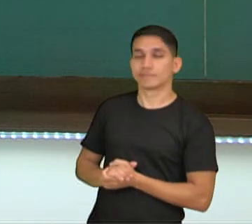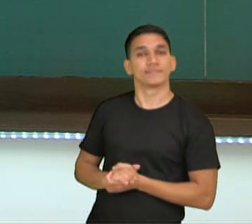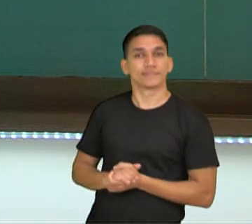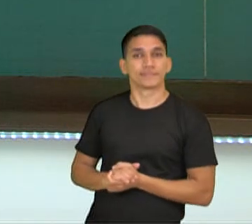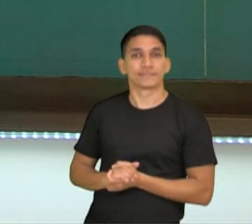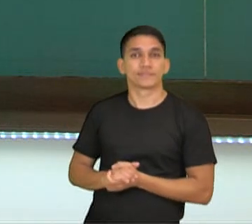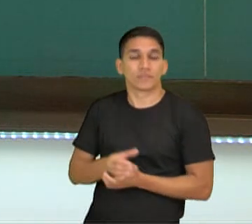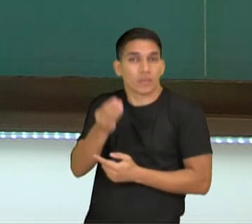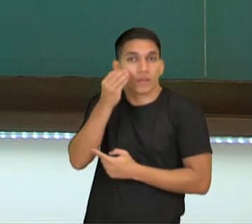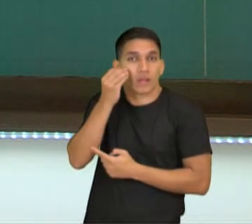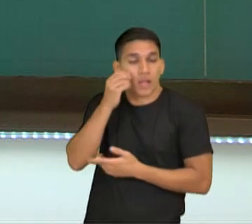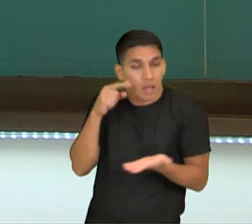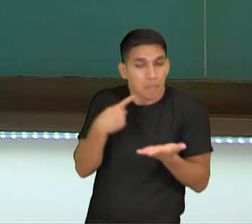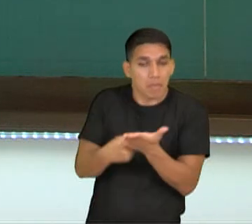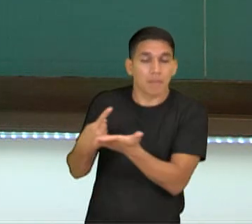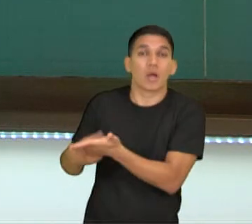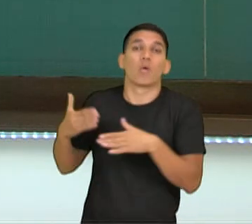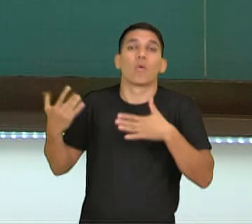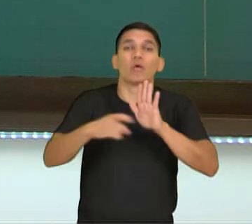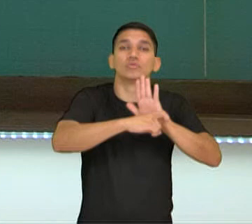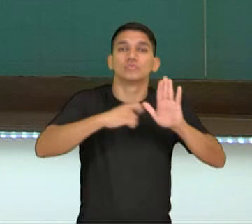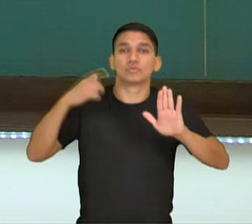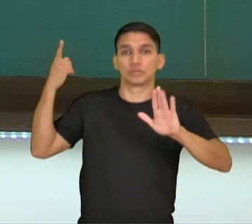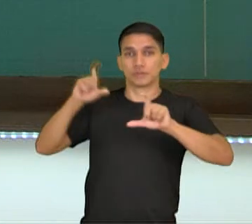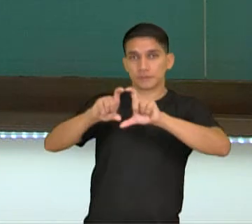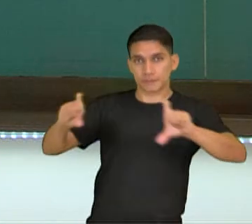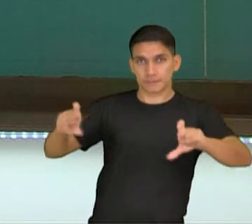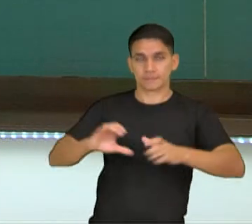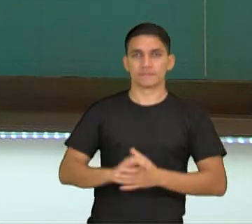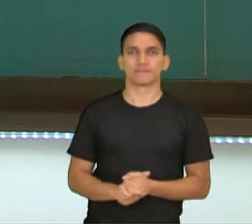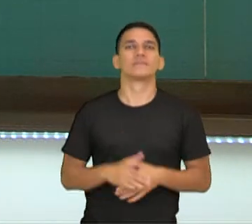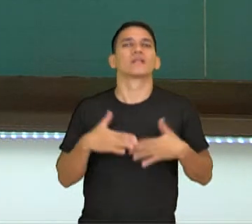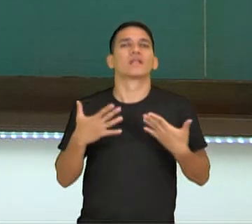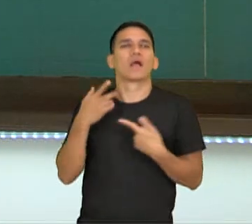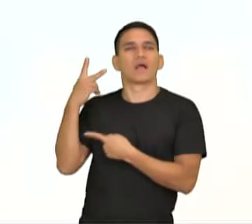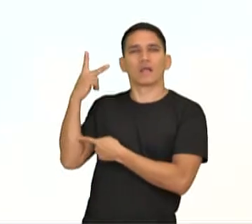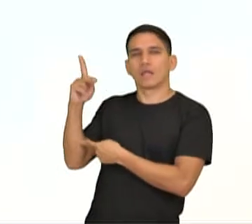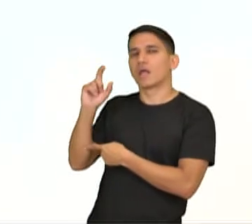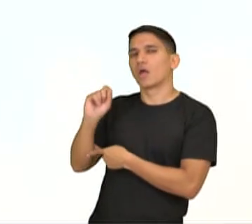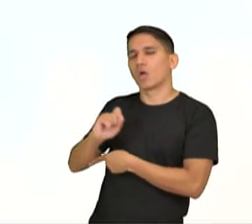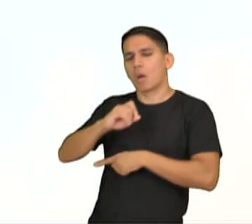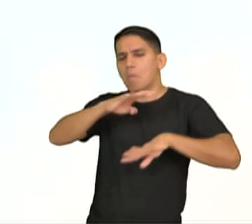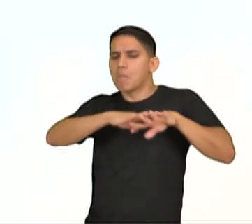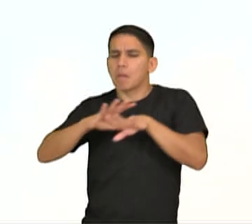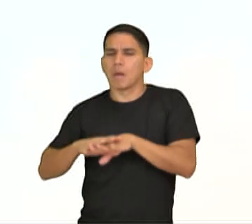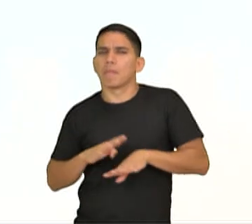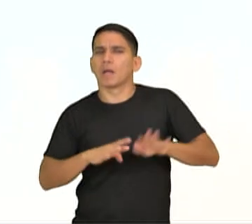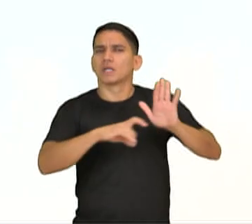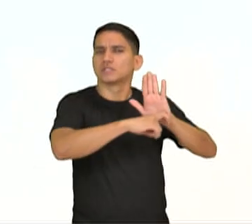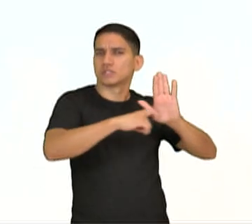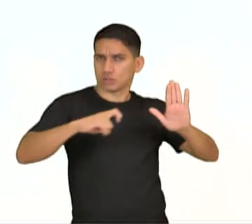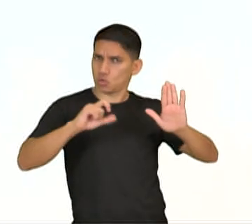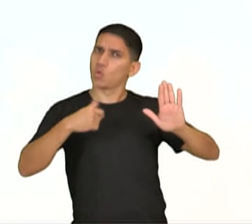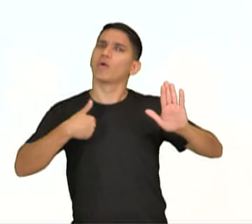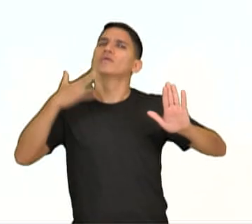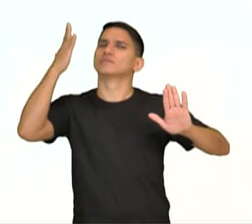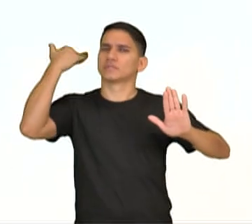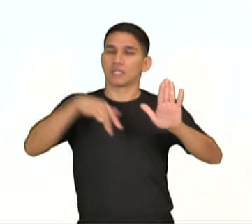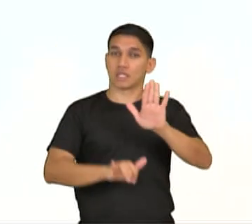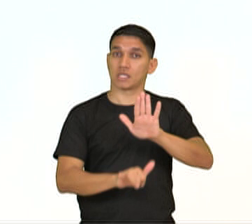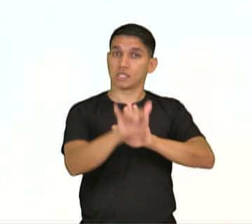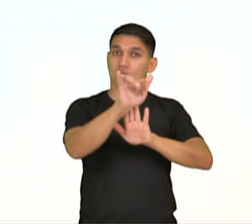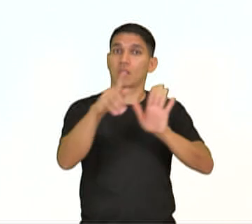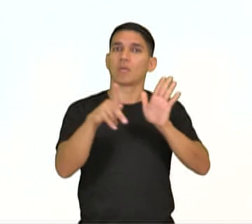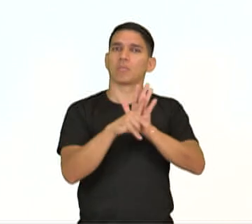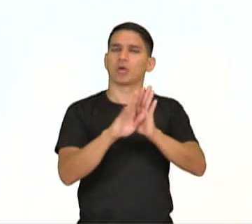para vocês determinarem o domínio dessa função, tá? Então aqui, se eu for calcular o domínio, eu sei que a imagem